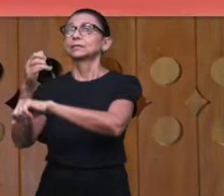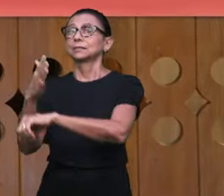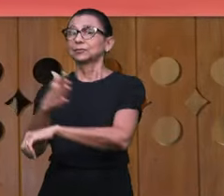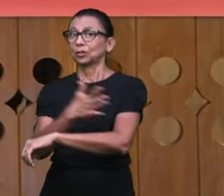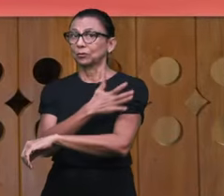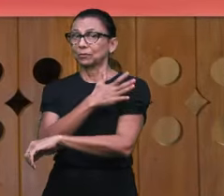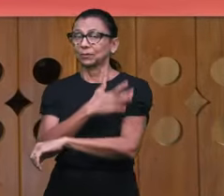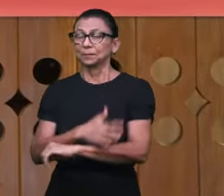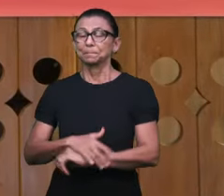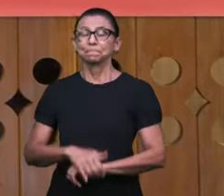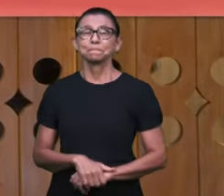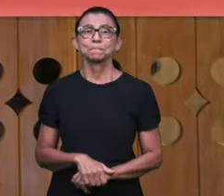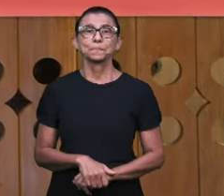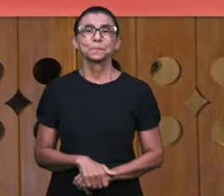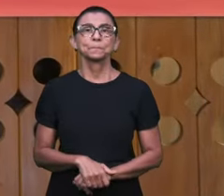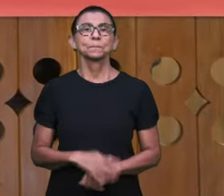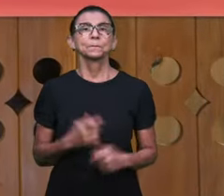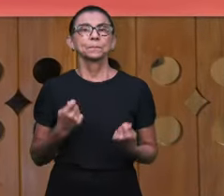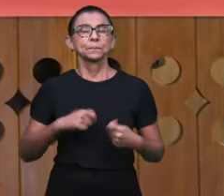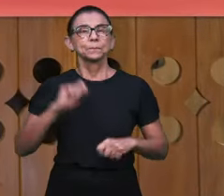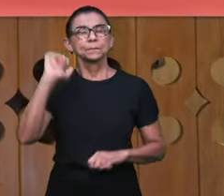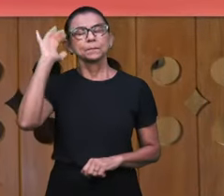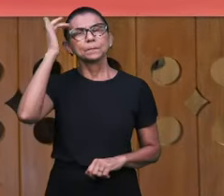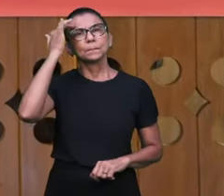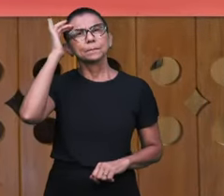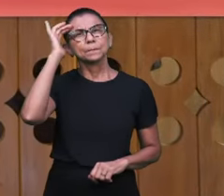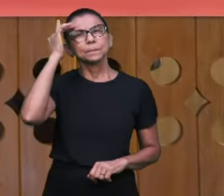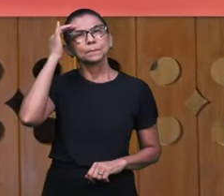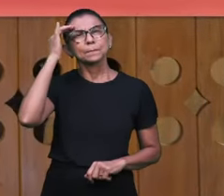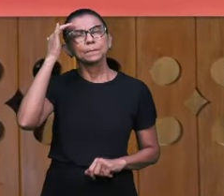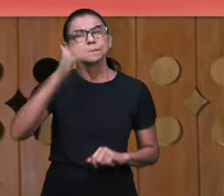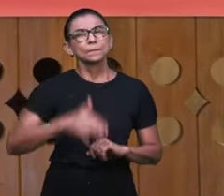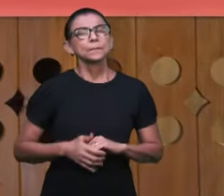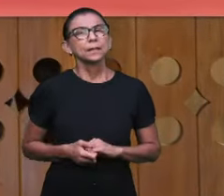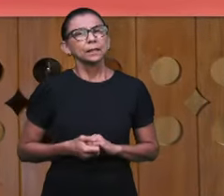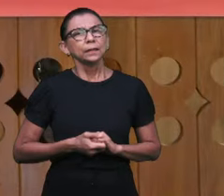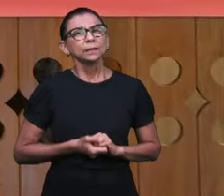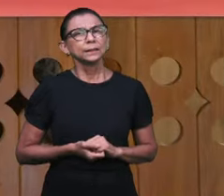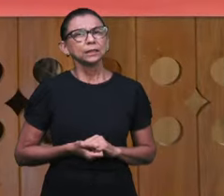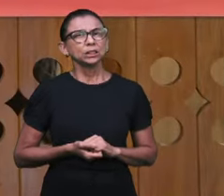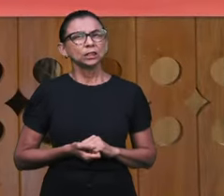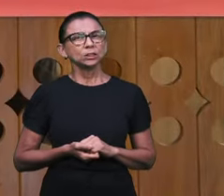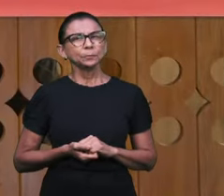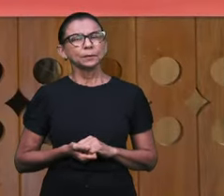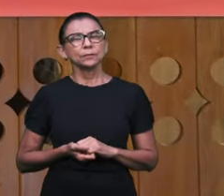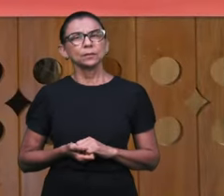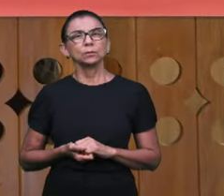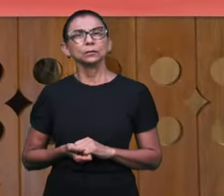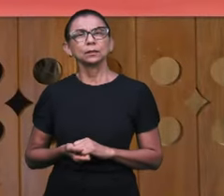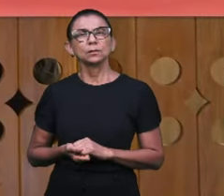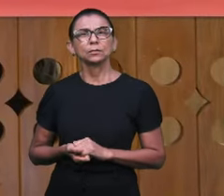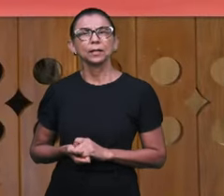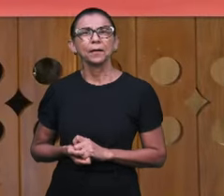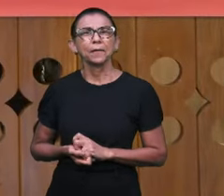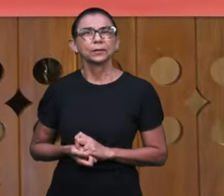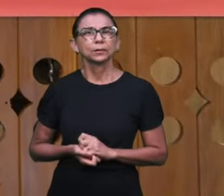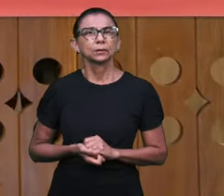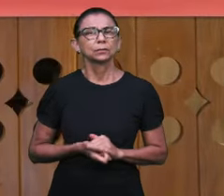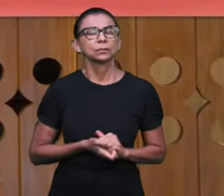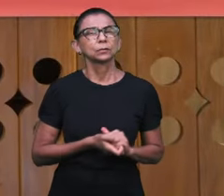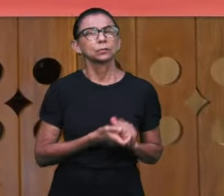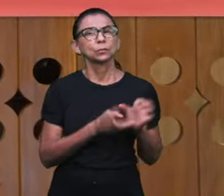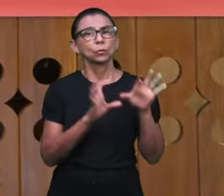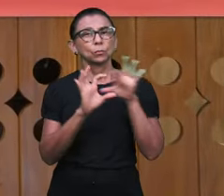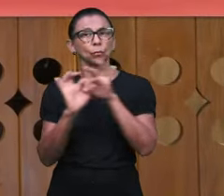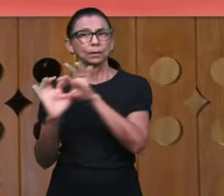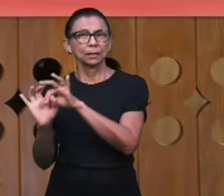Então, temos que entender o sentido profético da palavra de Deus. E nós não vamos brigar com ninguém, nem com